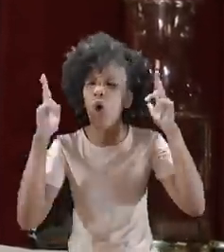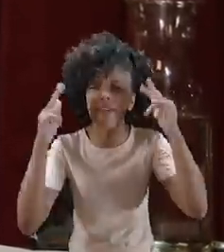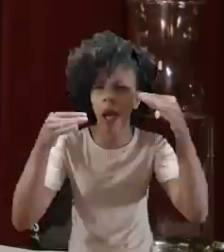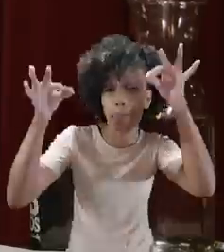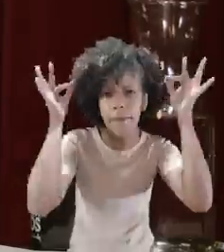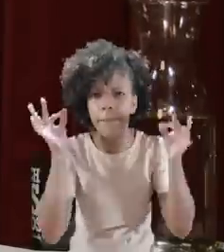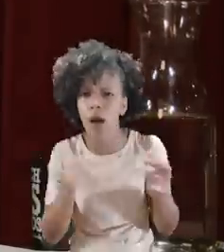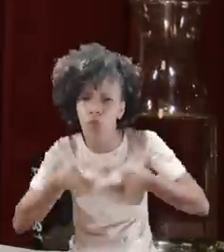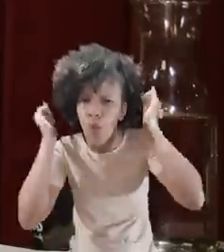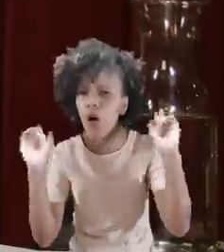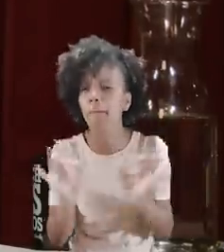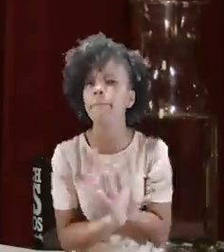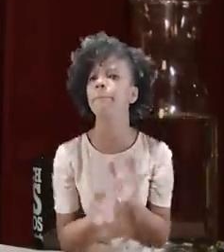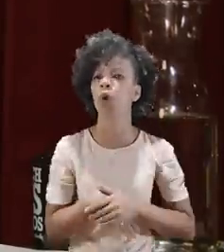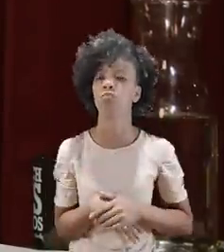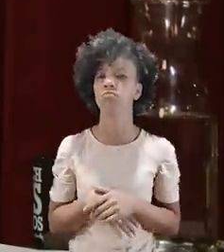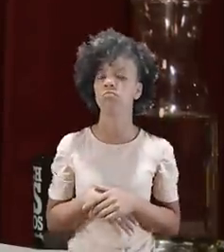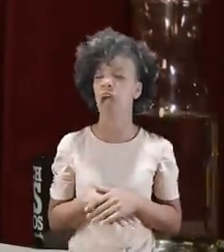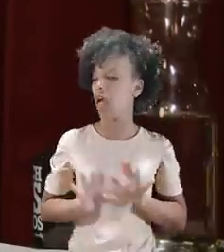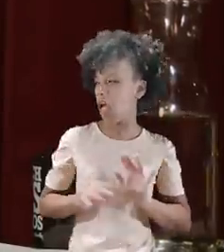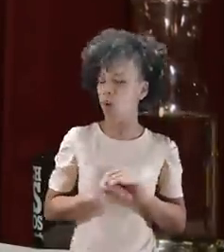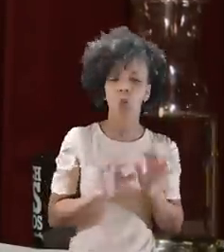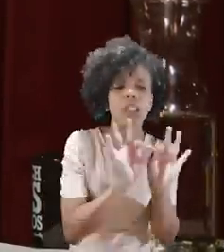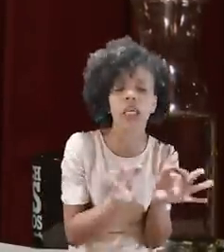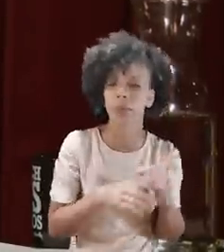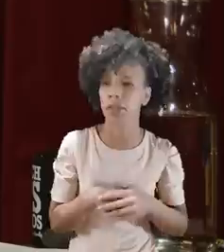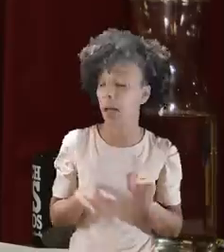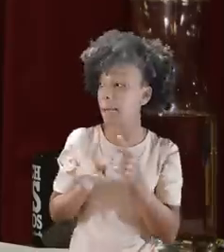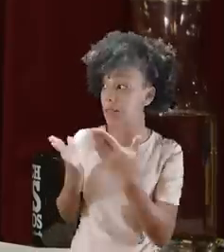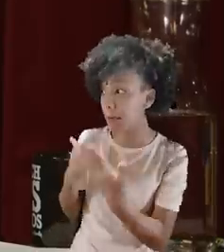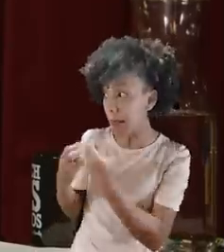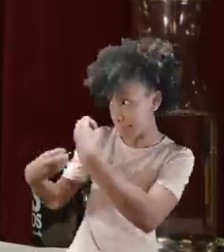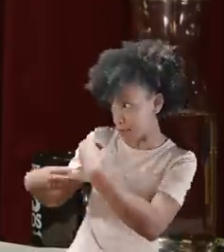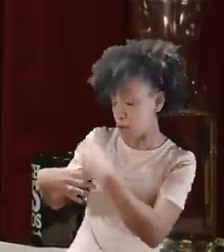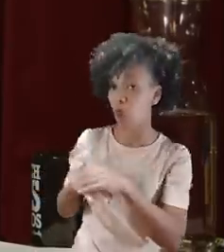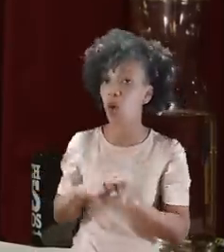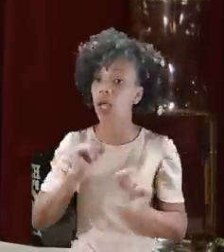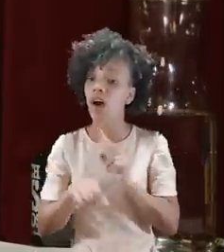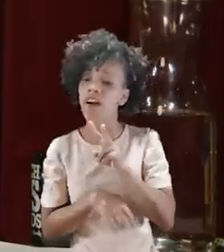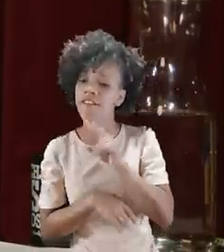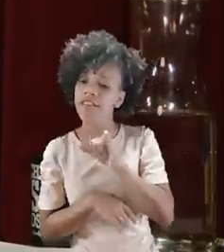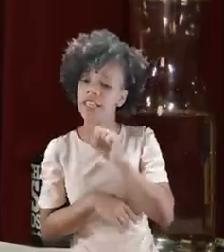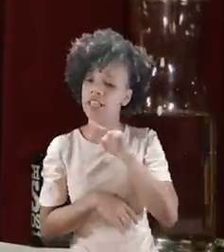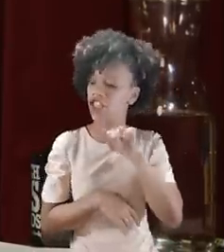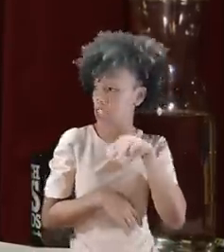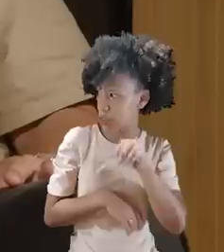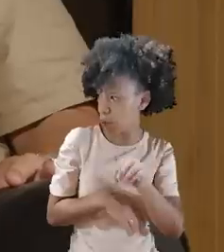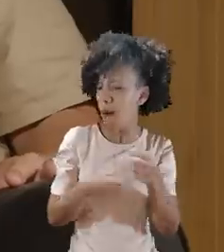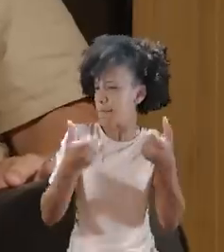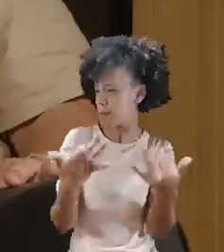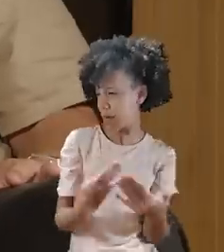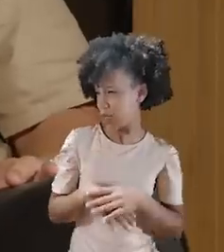homem é cortar ali mexer raspou quanto menos é mais e tem uma série de coisas que você me ensinou batendo papo comigo que o negócio do visagismo né